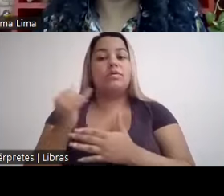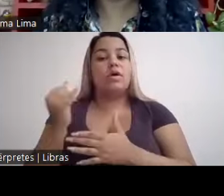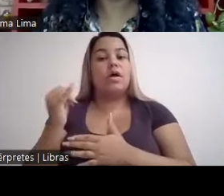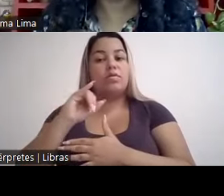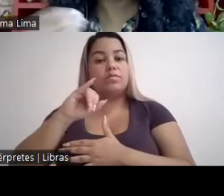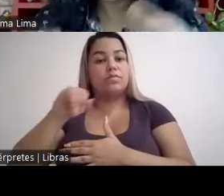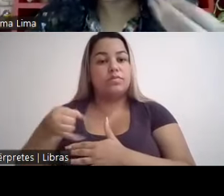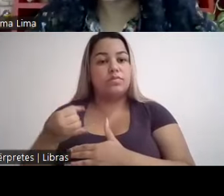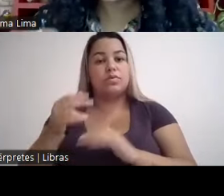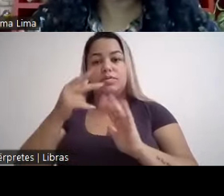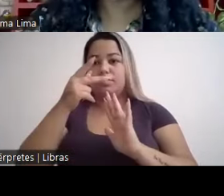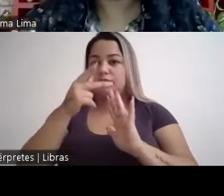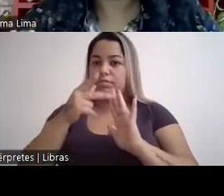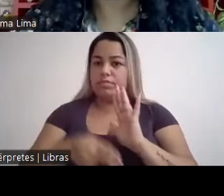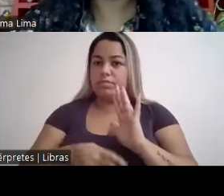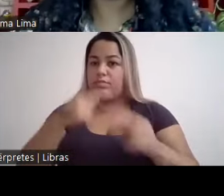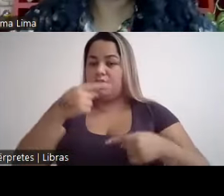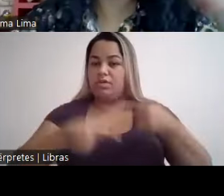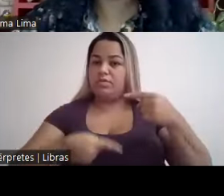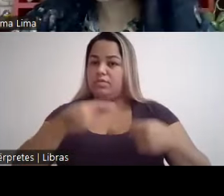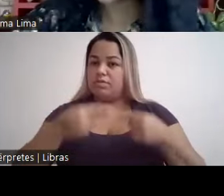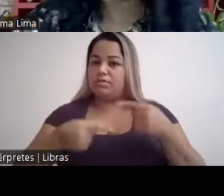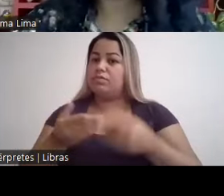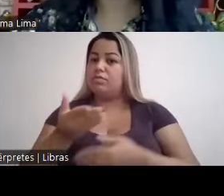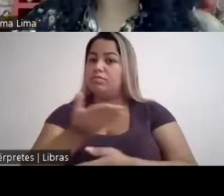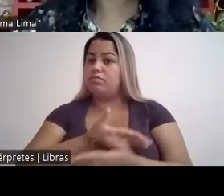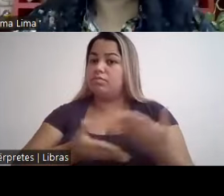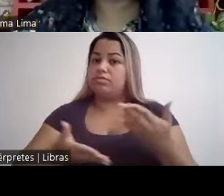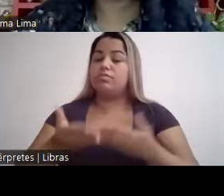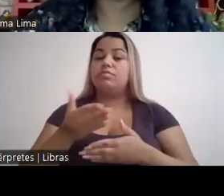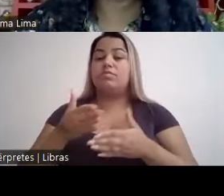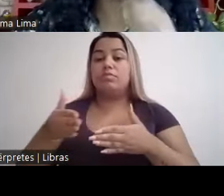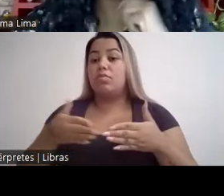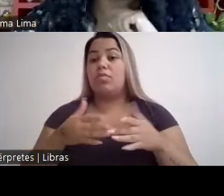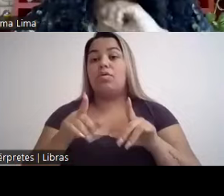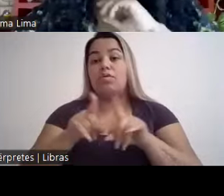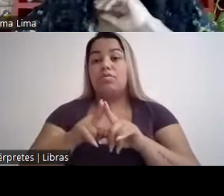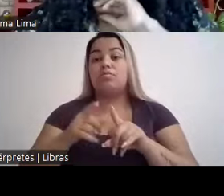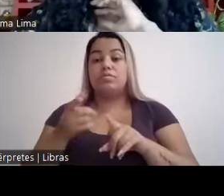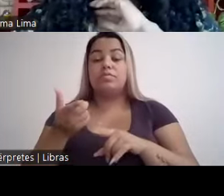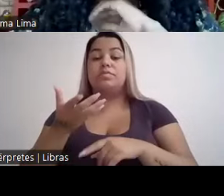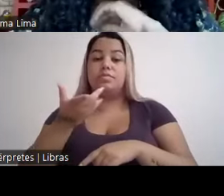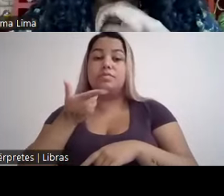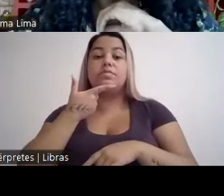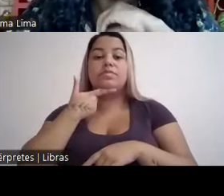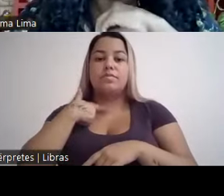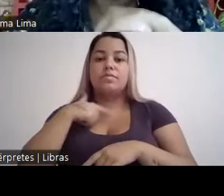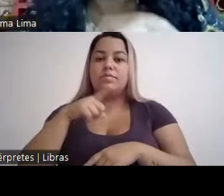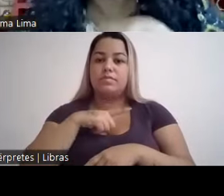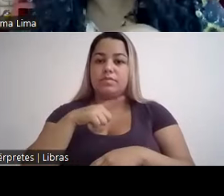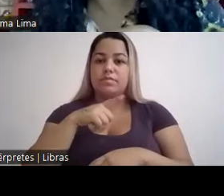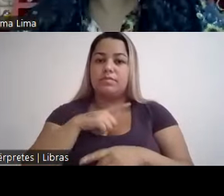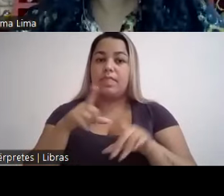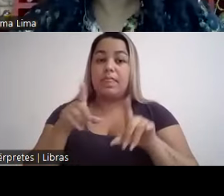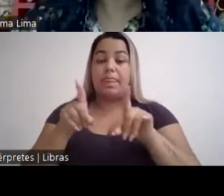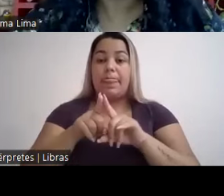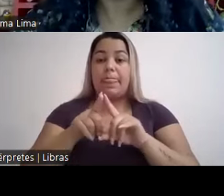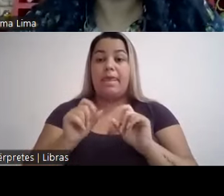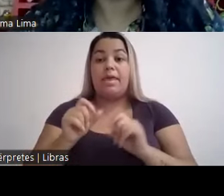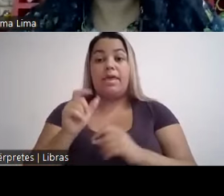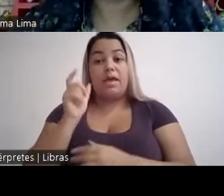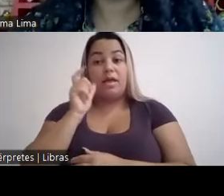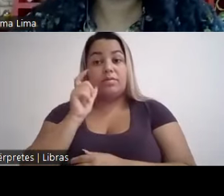e, de alguma maneira, dialogando com vocês que estão nesse caminho ou pretendem trilhar esse caminho. Então, é interessante